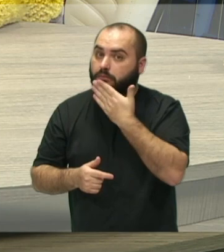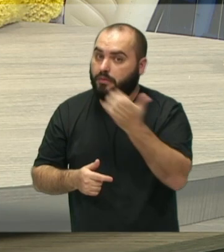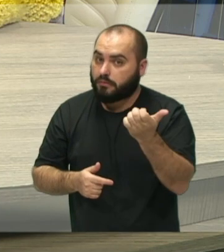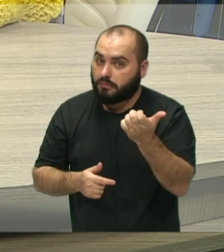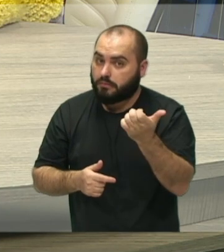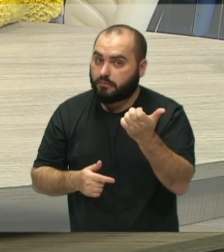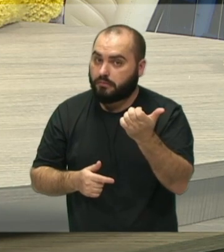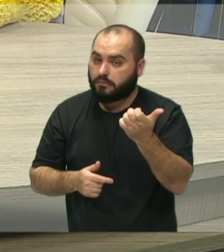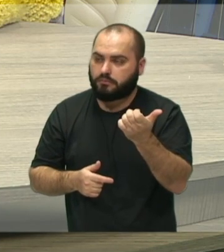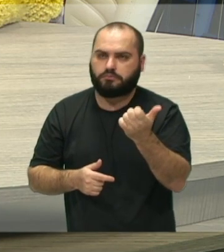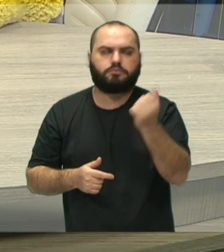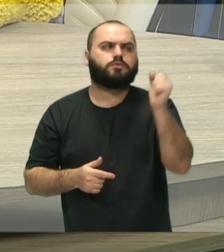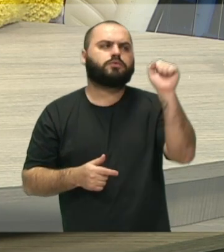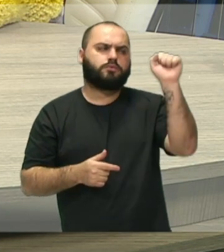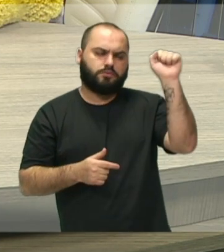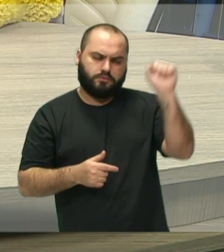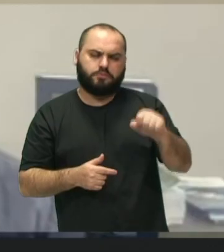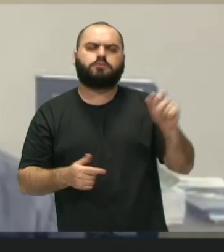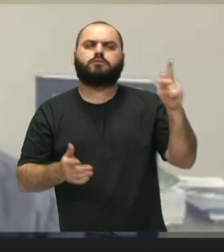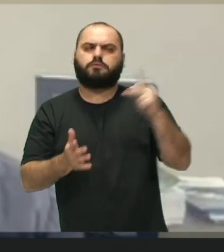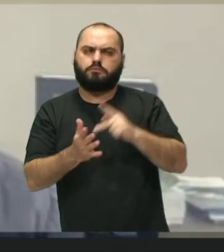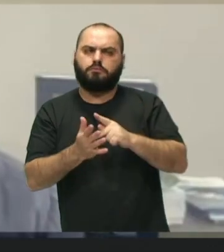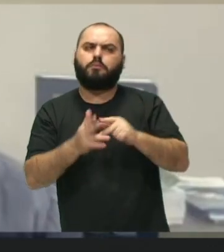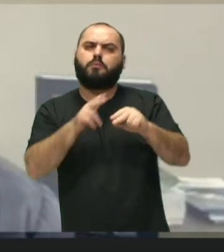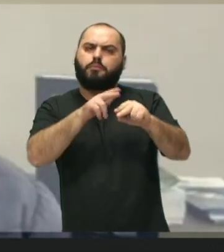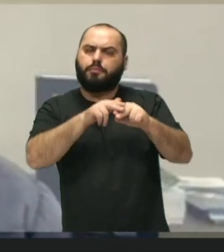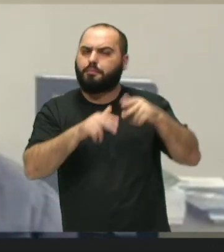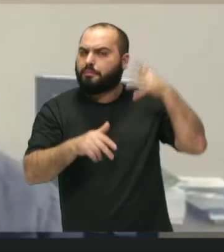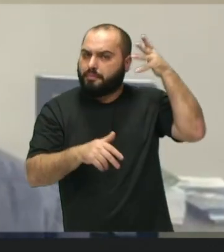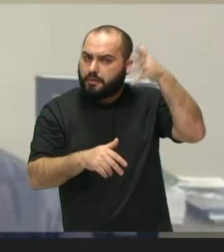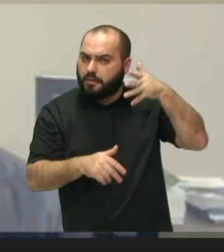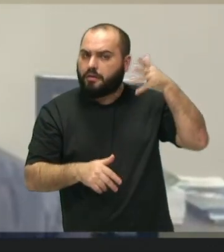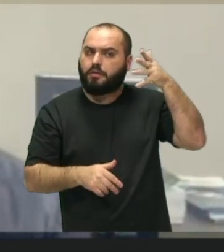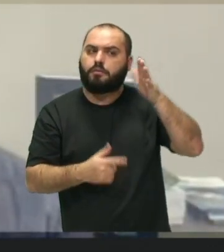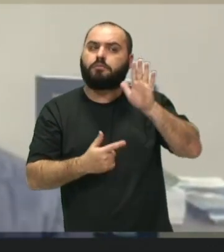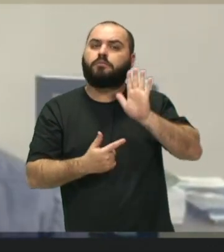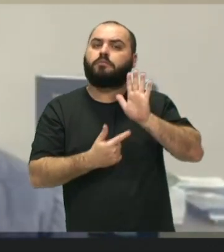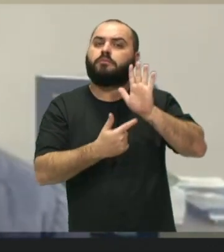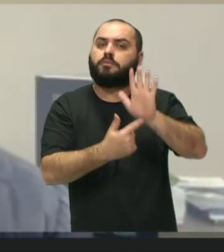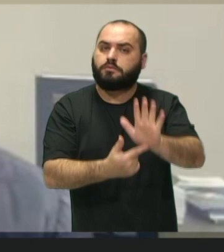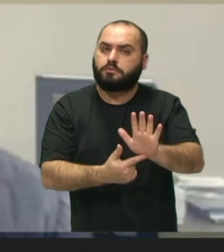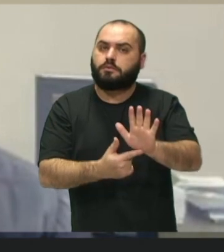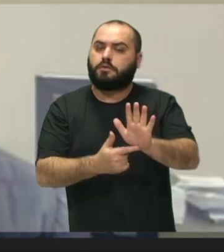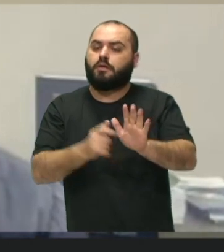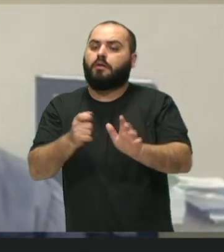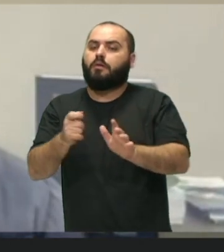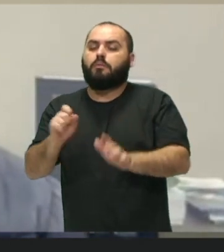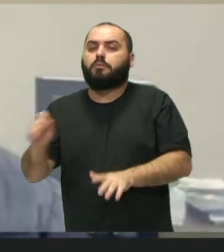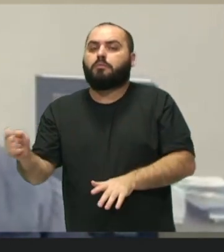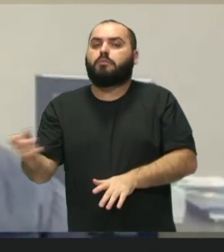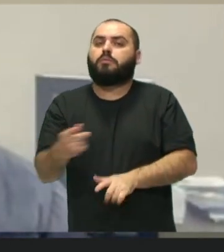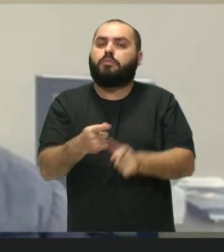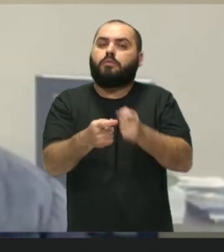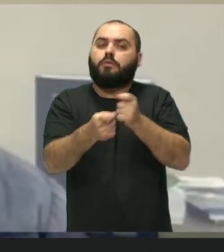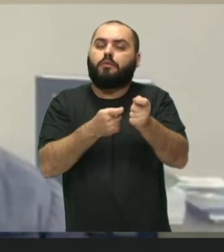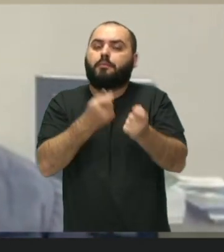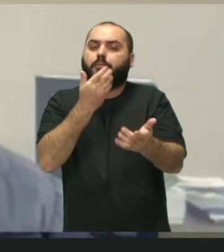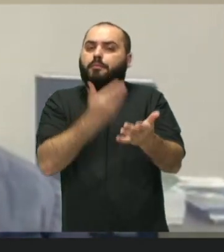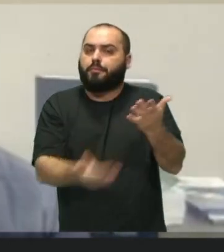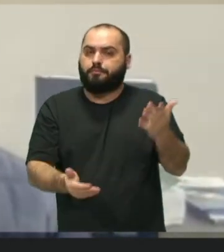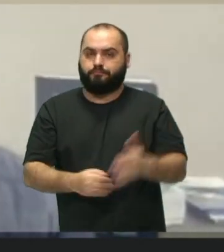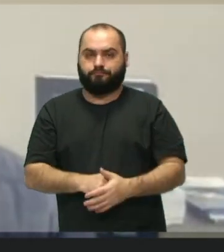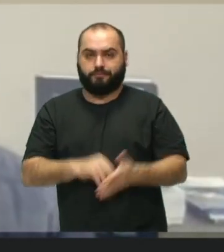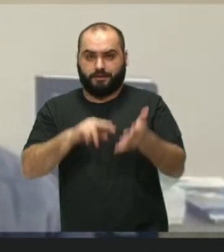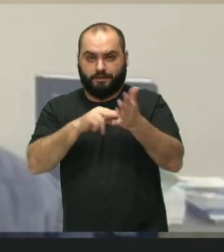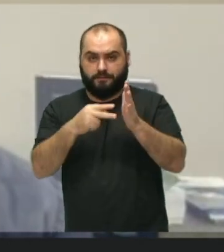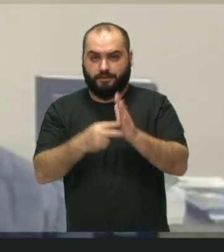Eu não tenho dúvidas. Quando a gente começa a mostrar para as empresas quais são as oportunidades de negócio que elas estão perdendo, quando a gente mostra que